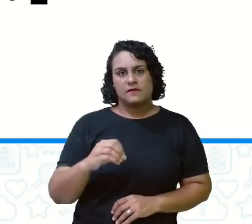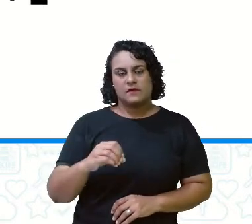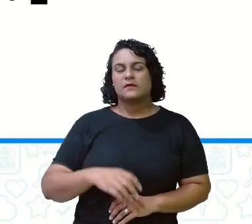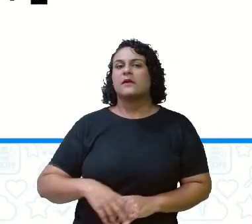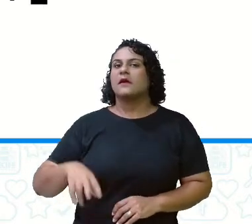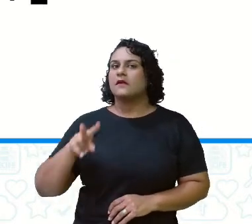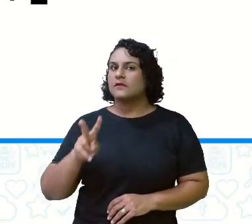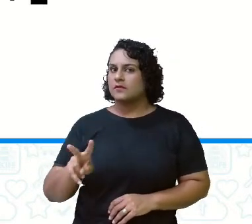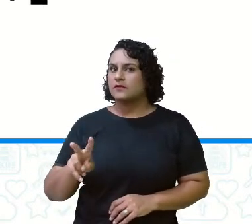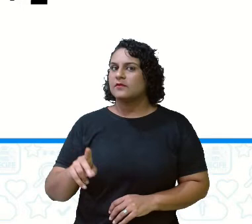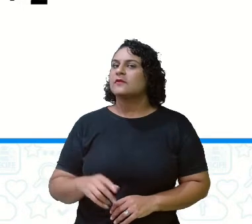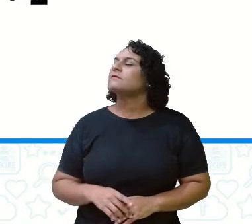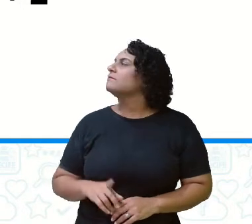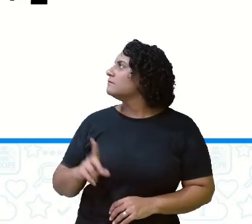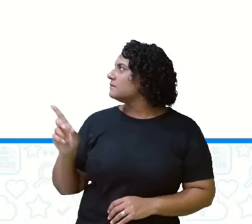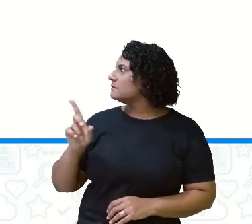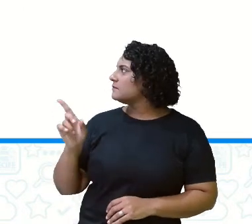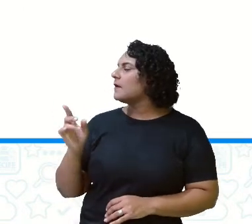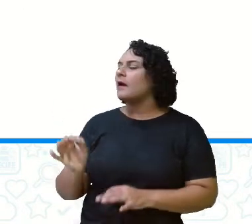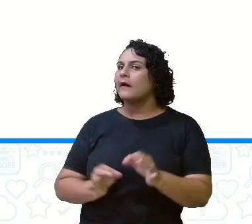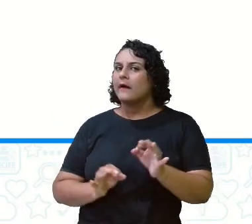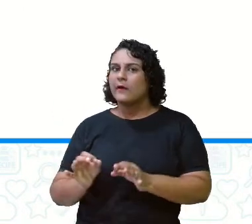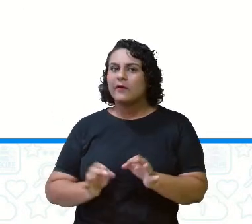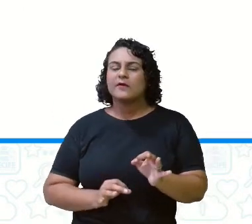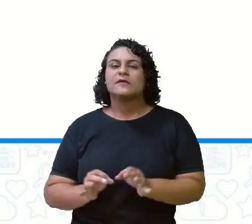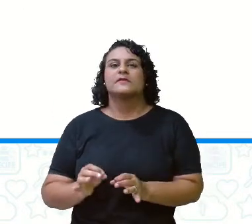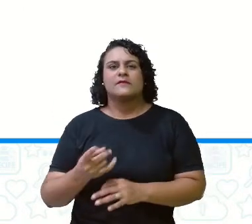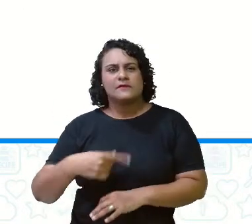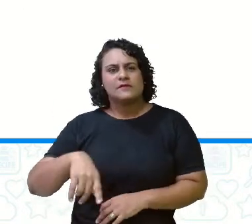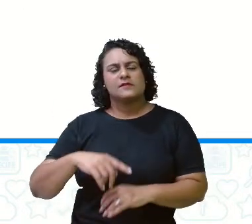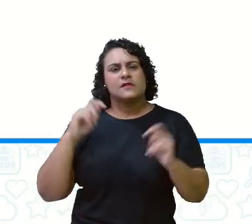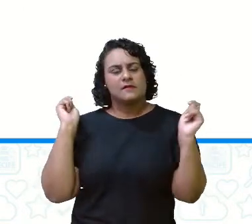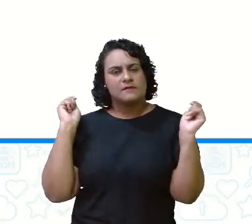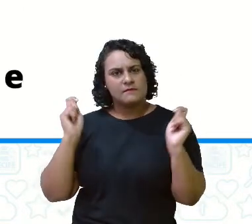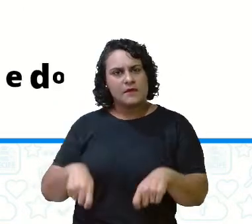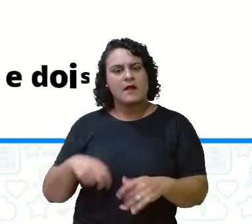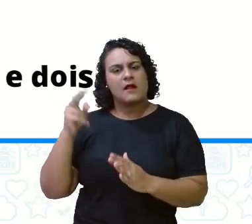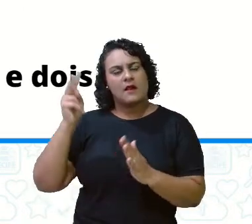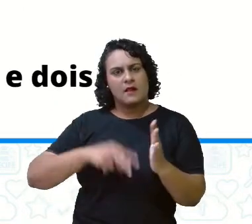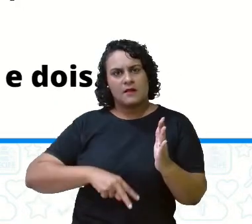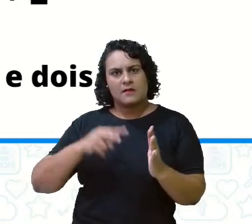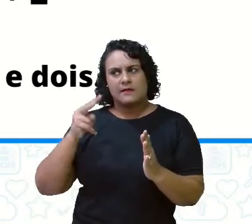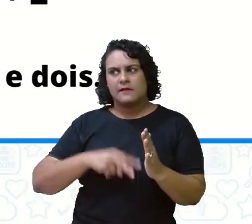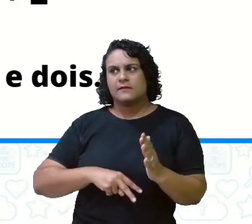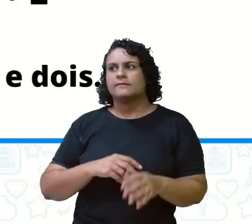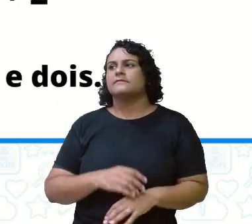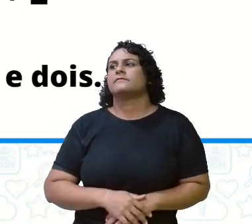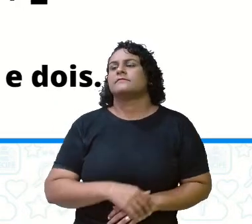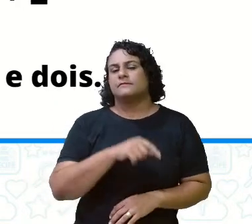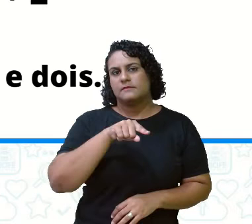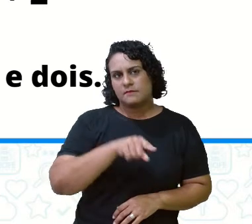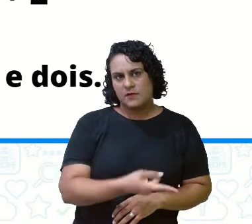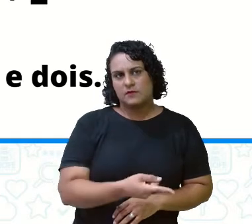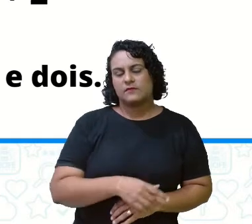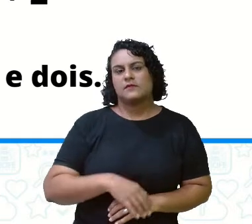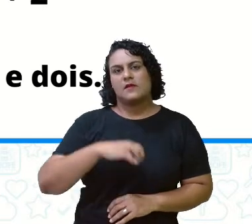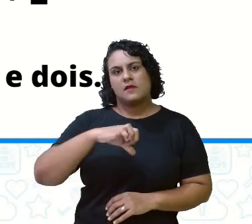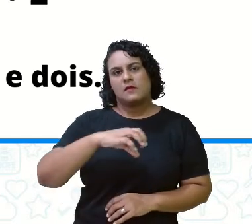1992. E a partir da decomposição, você já consegue fazer a leitura.